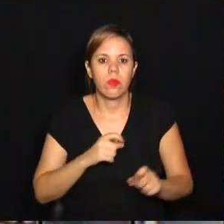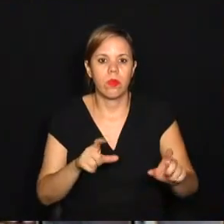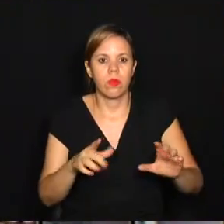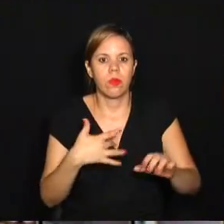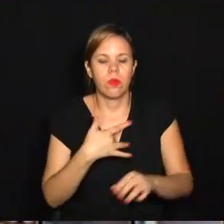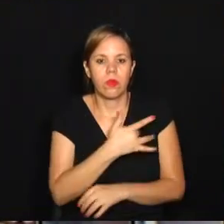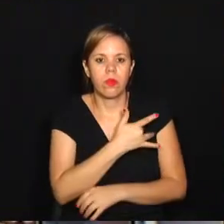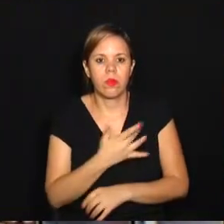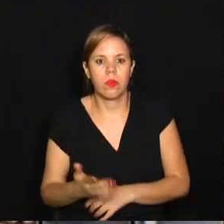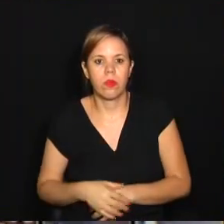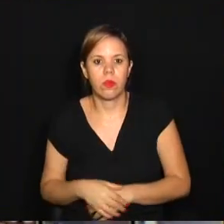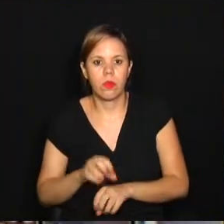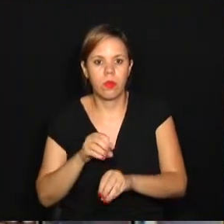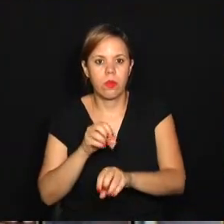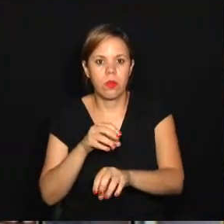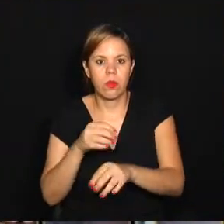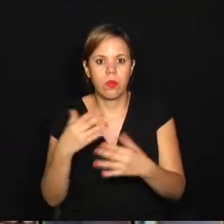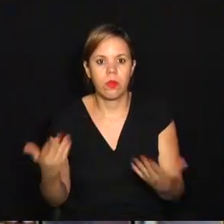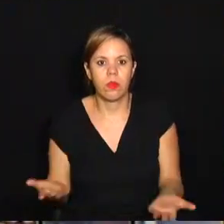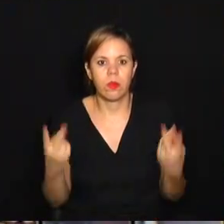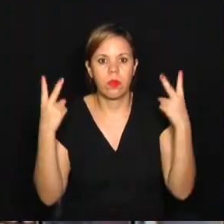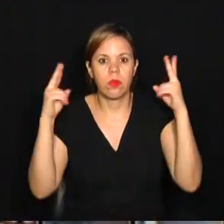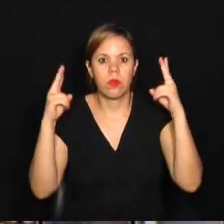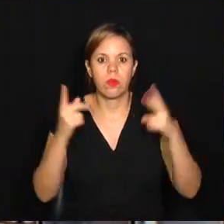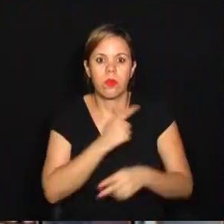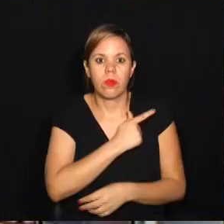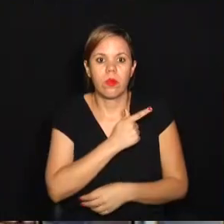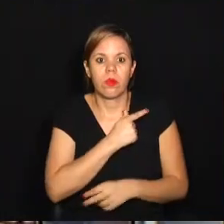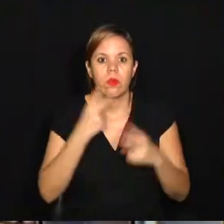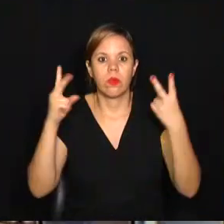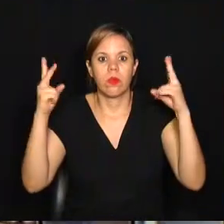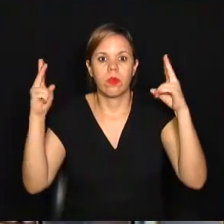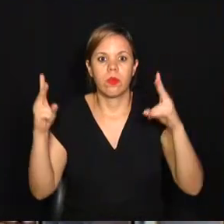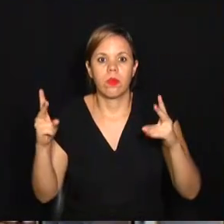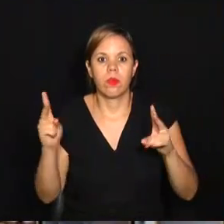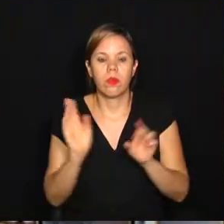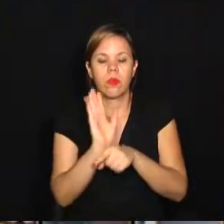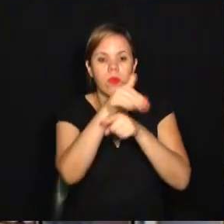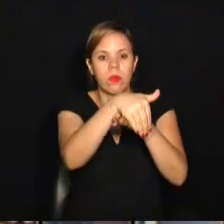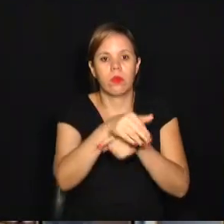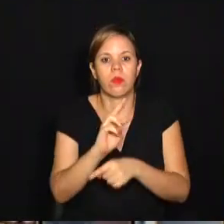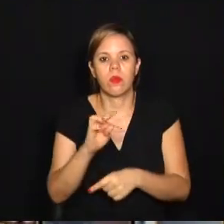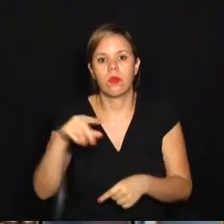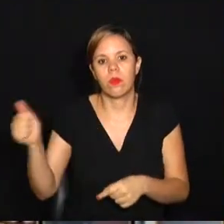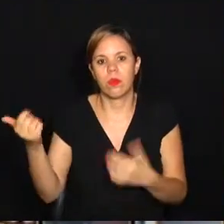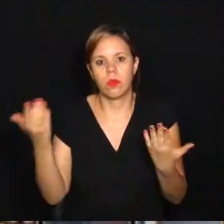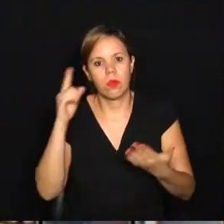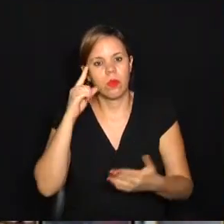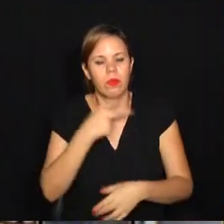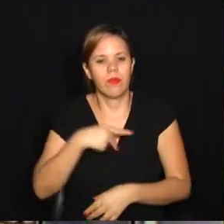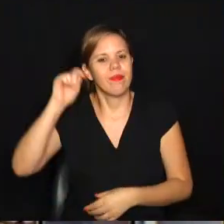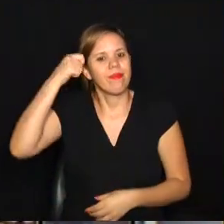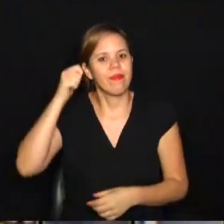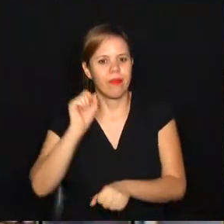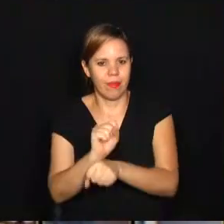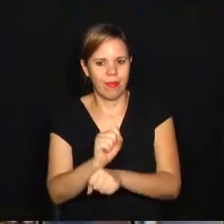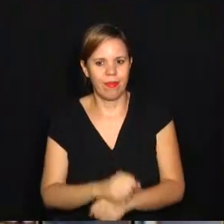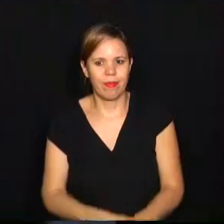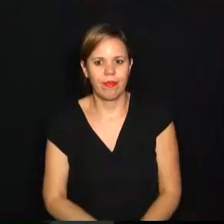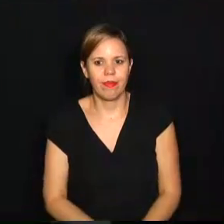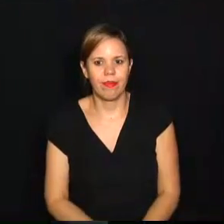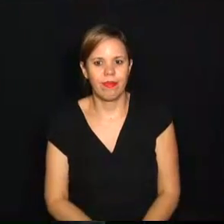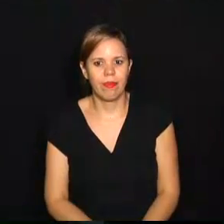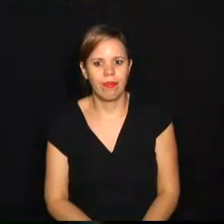saúde, quadro de educação, a vitória do Guarani, a vitória do Vôlei Renata e hoje é dia de Ponte Preta, não saia daí.